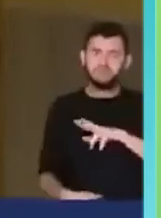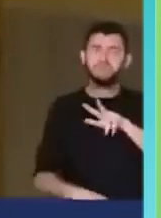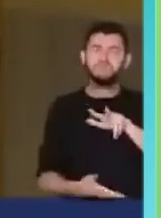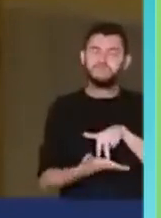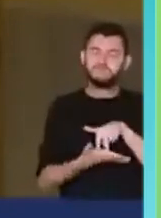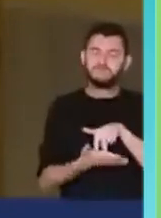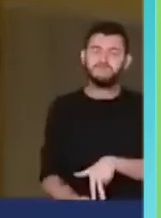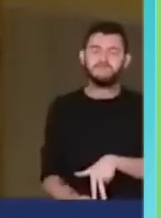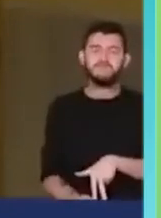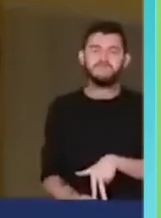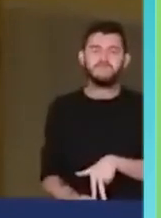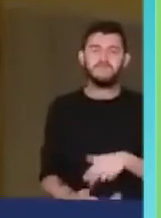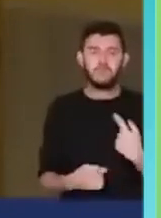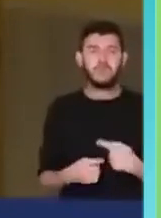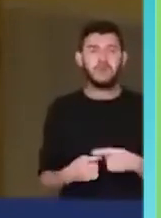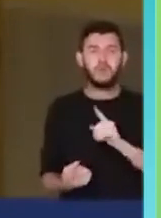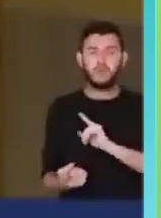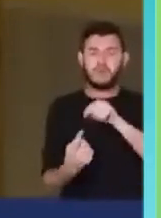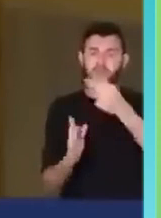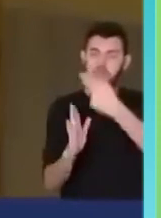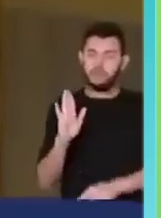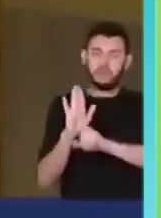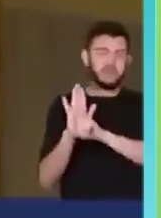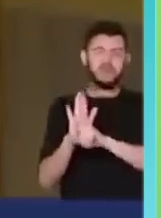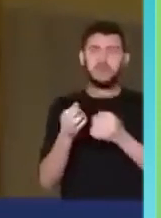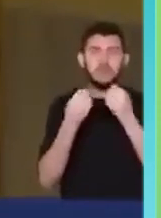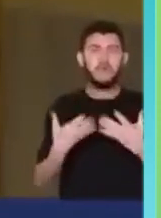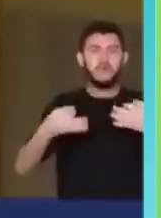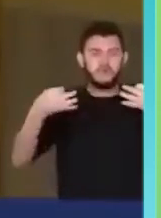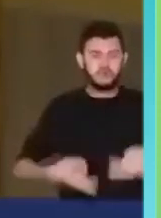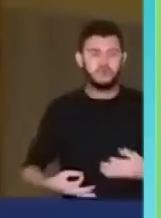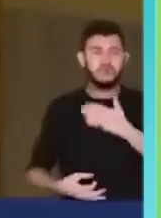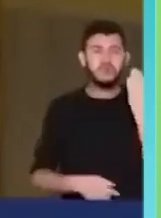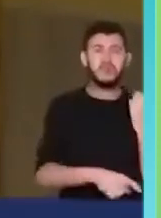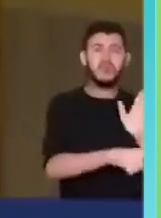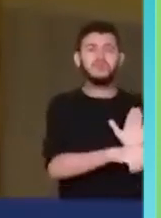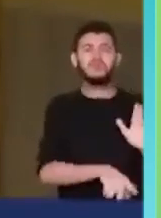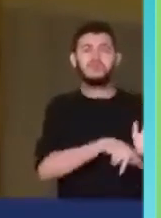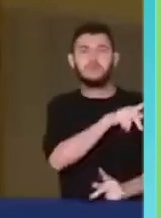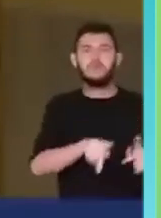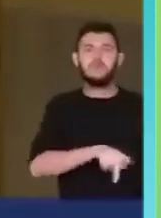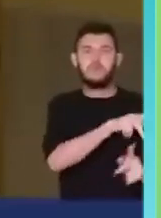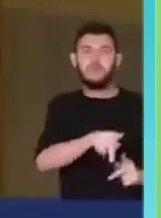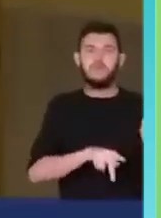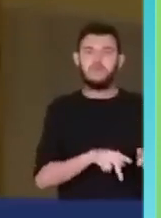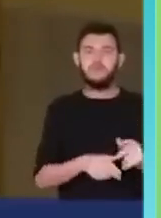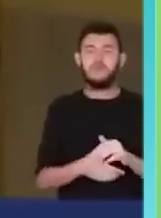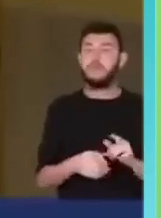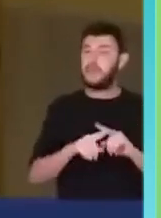necessário porque a causa Justa e Nobre é boa é decente coerente é a favor da nossa gente do nosso povo